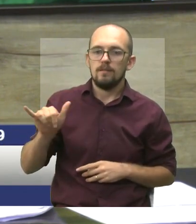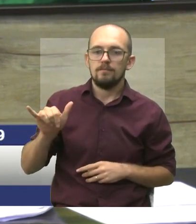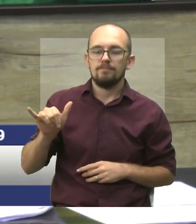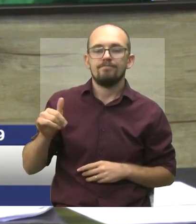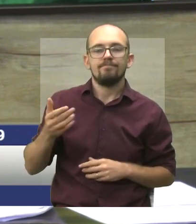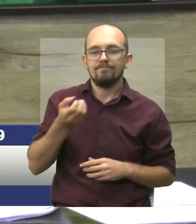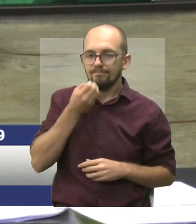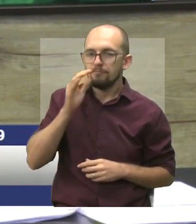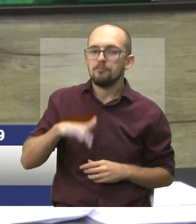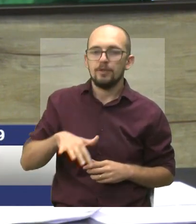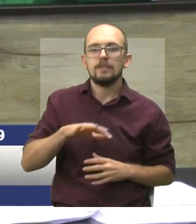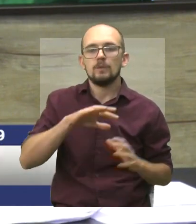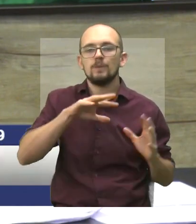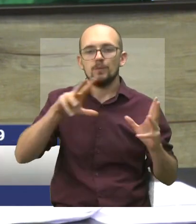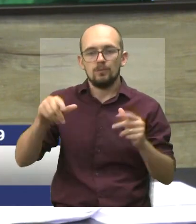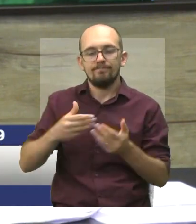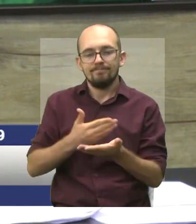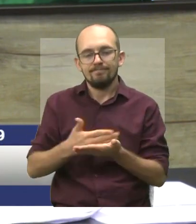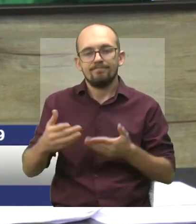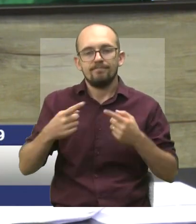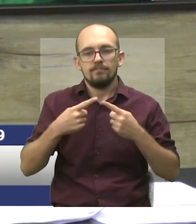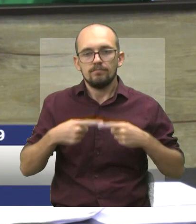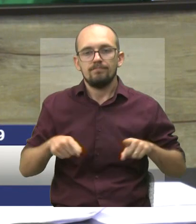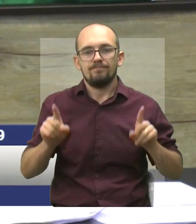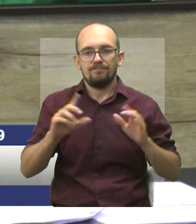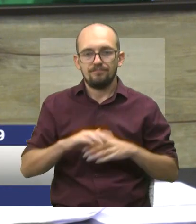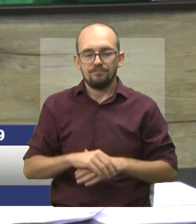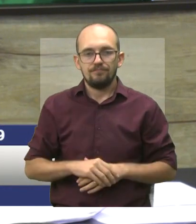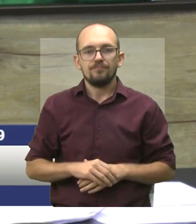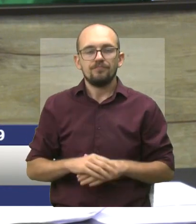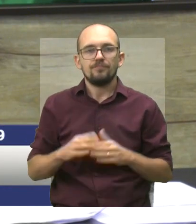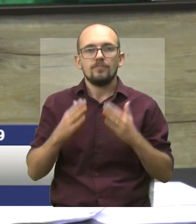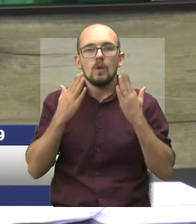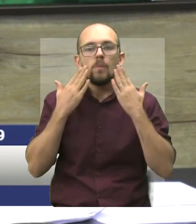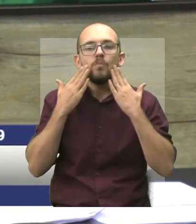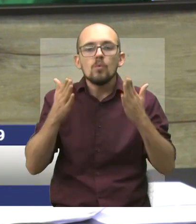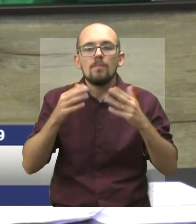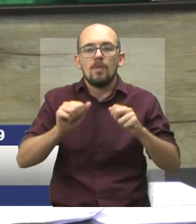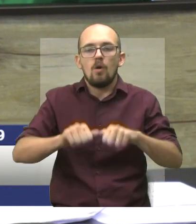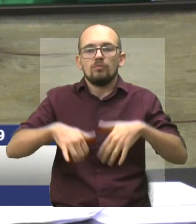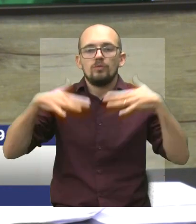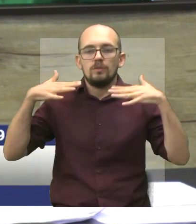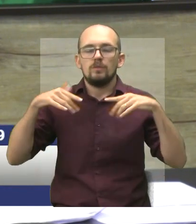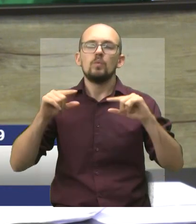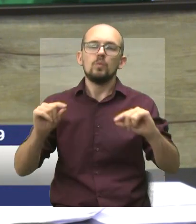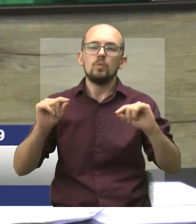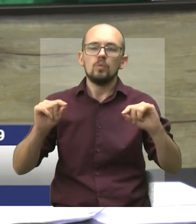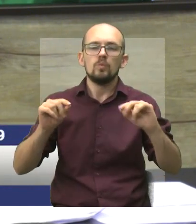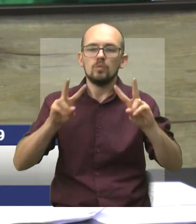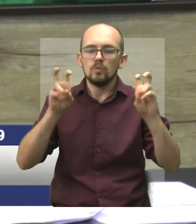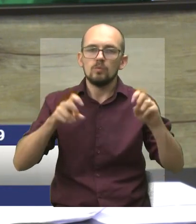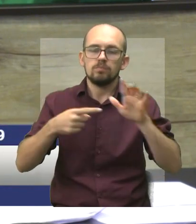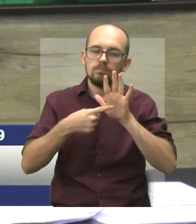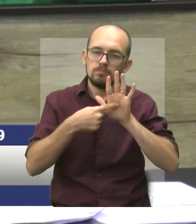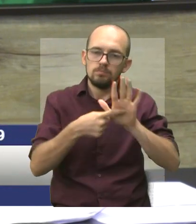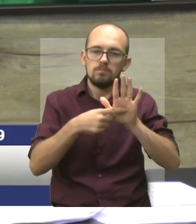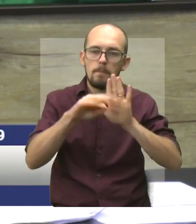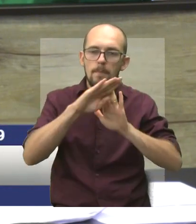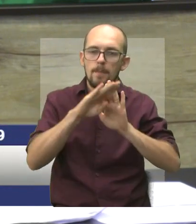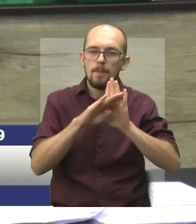vamos dar início à nossa audiência. Então, a audiência pública, que é para discussão e